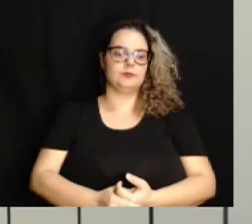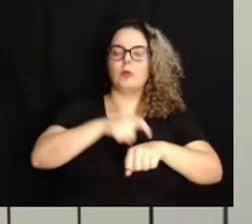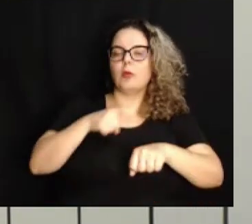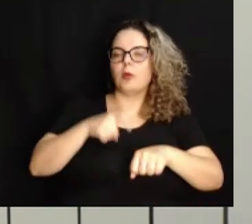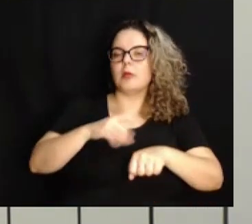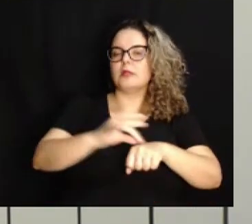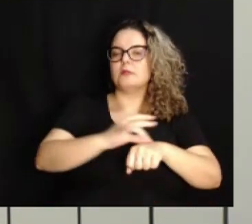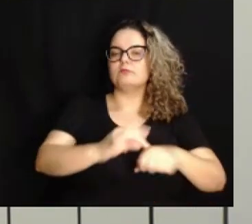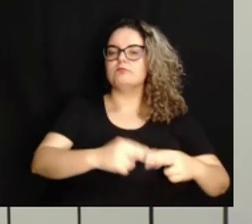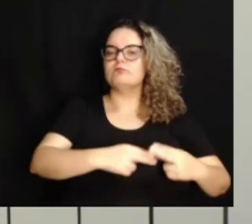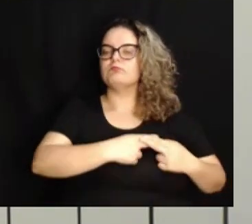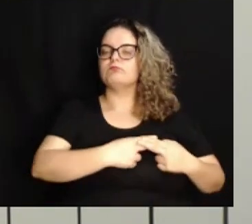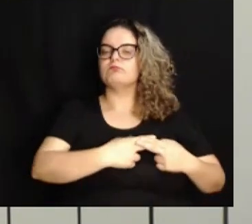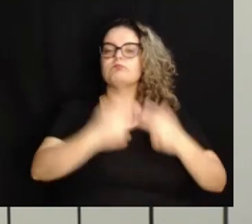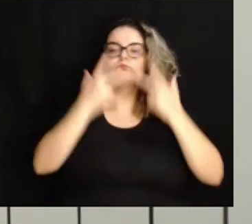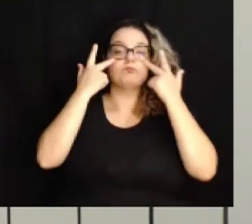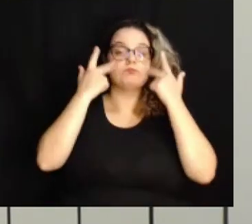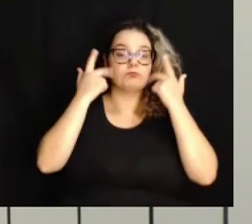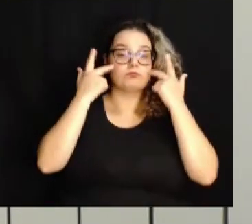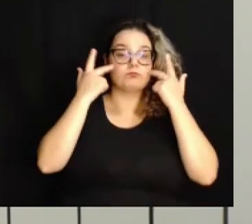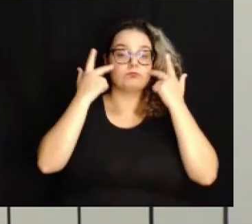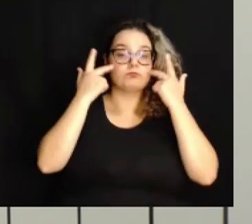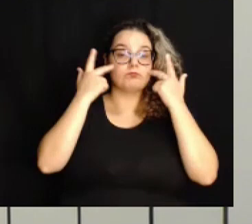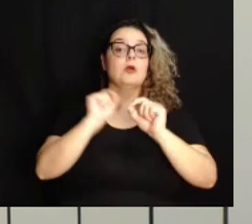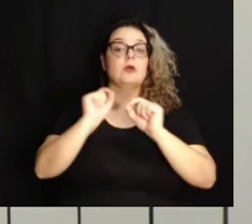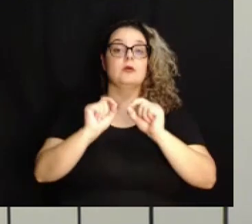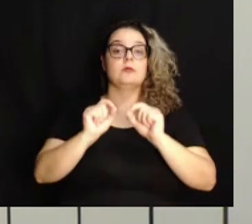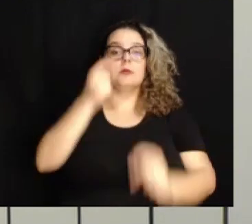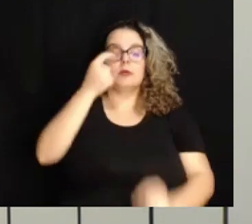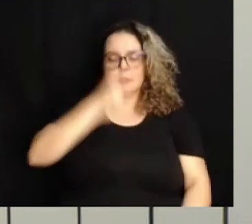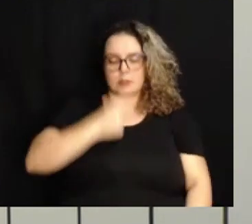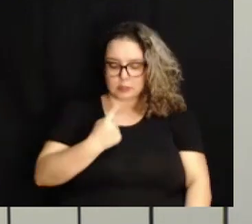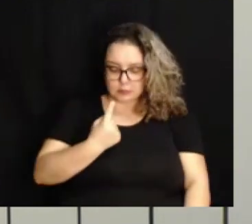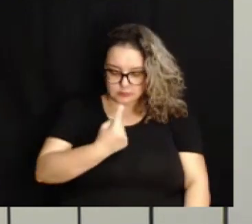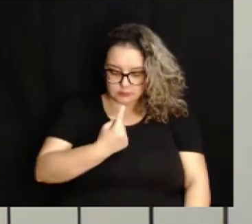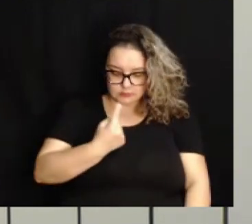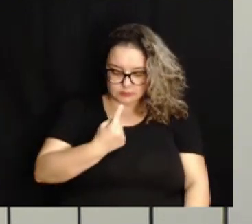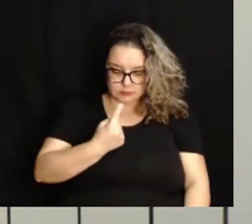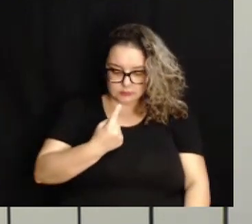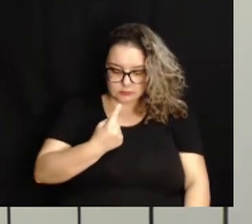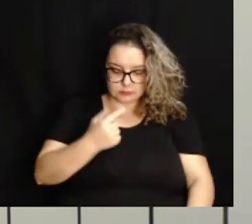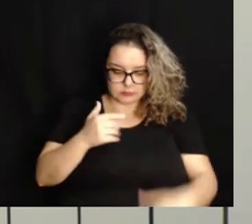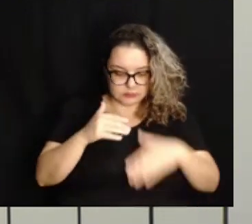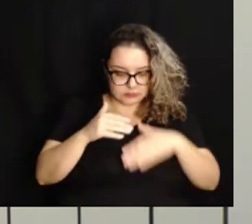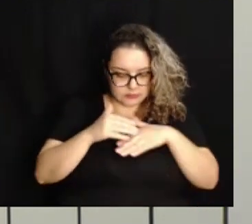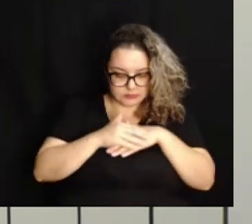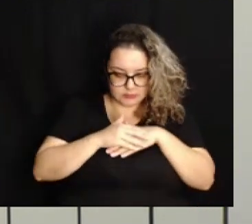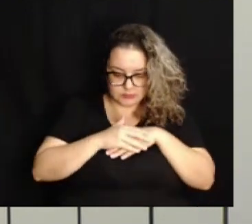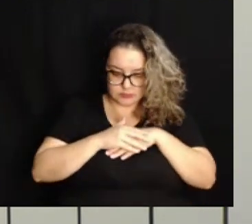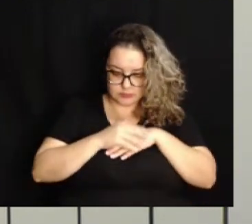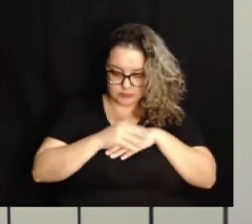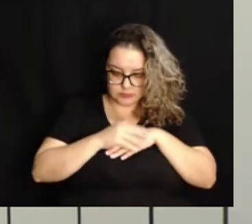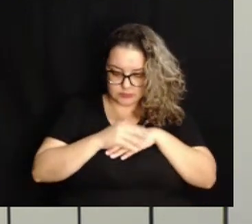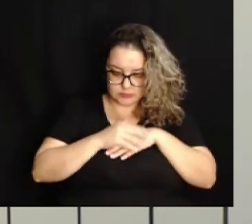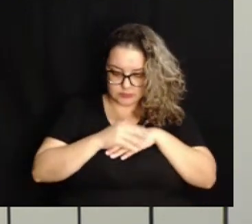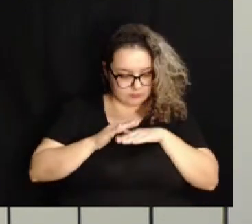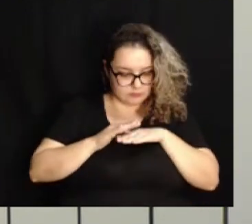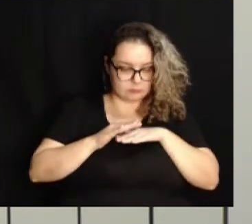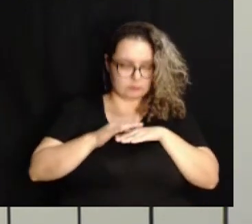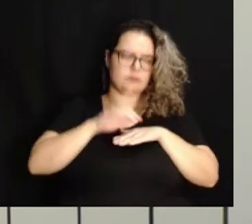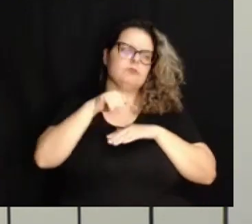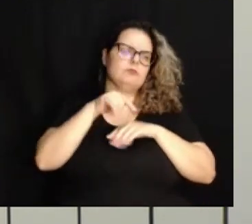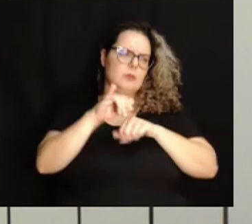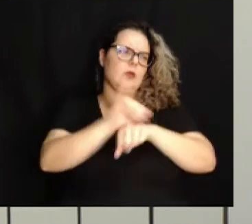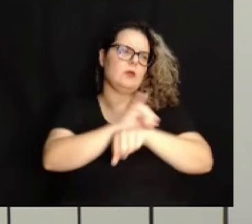bastante comum é que a pessoa queira ficar sozinha, né? O isolamento também é um mecanismo que as pessoas